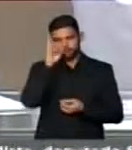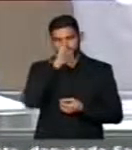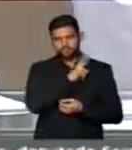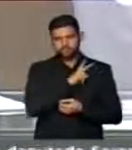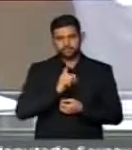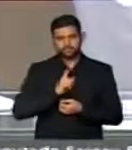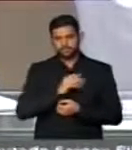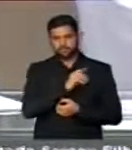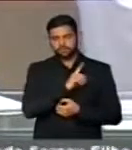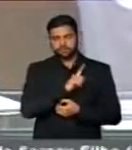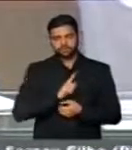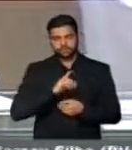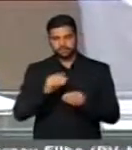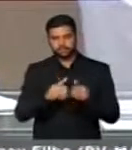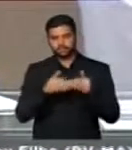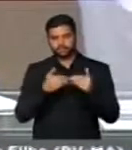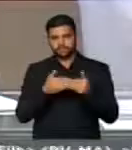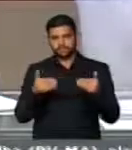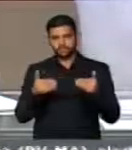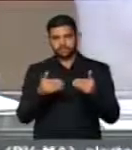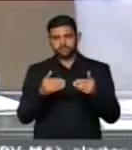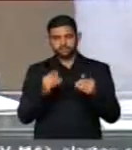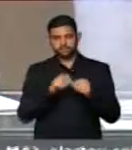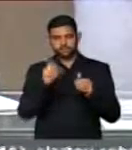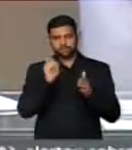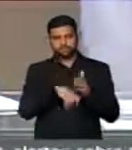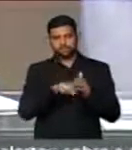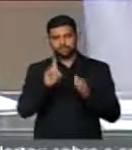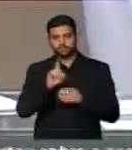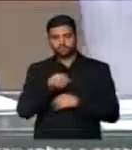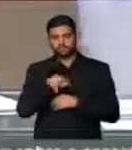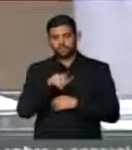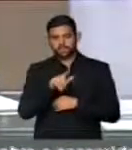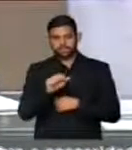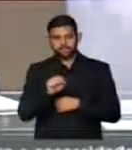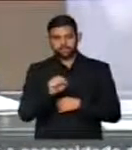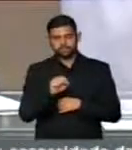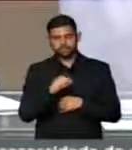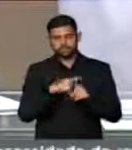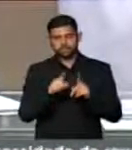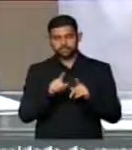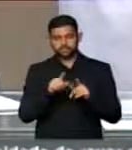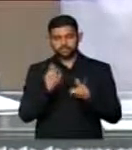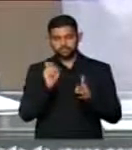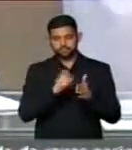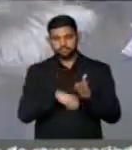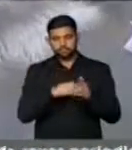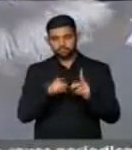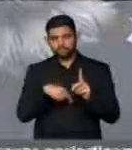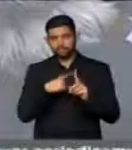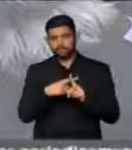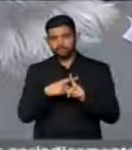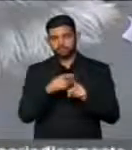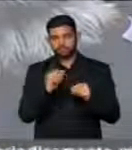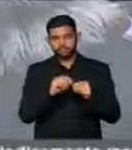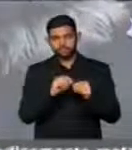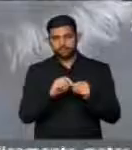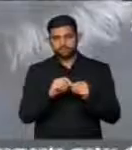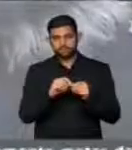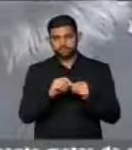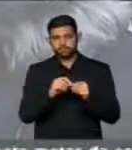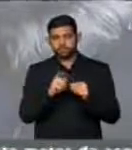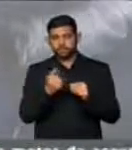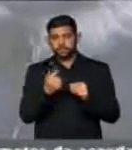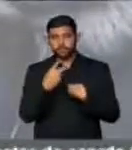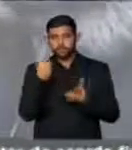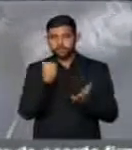com essa medida quer tributar o direito à imagem. Mais um tributo, mais um peso, mais uma